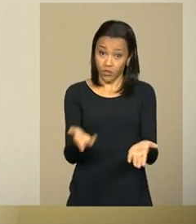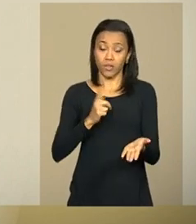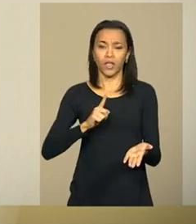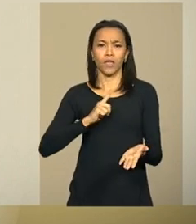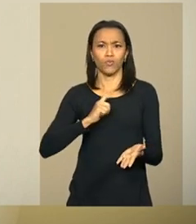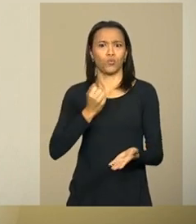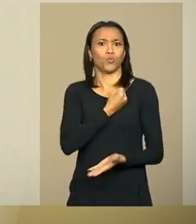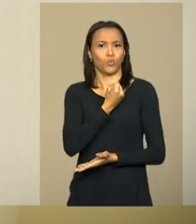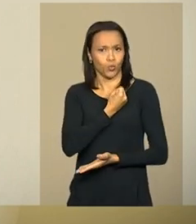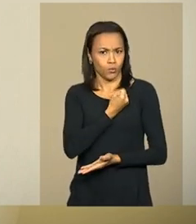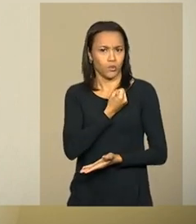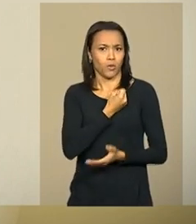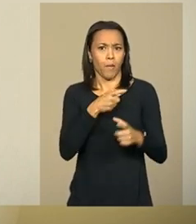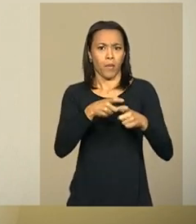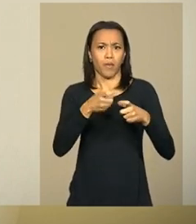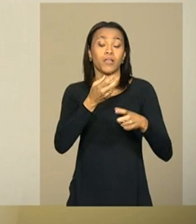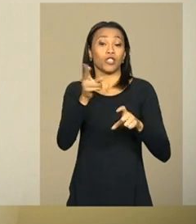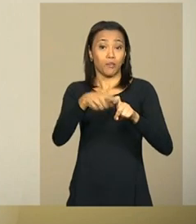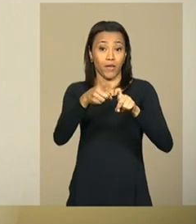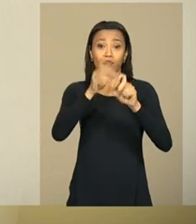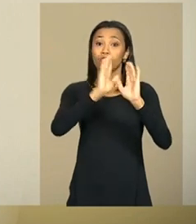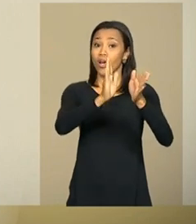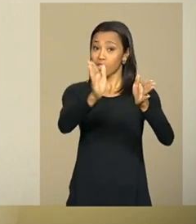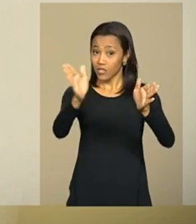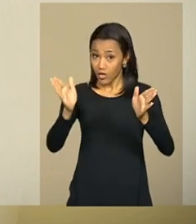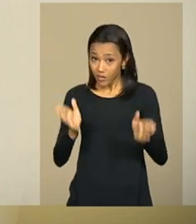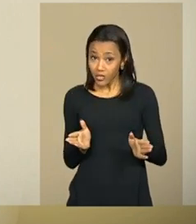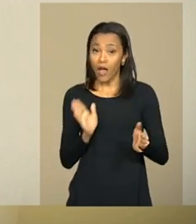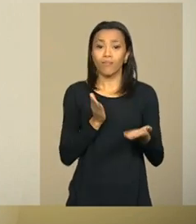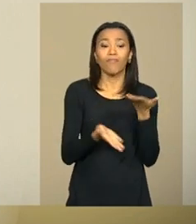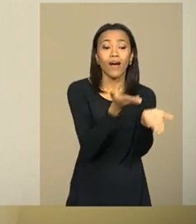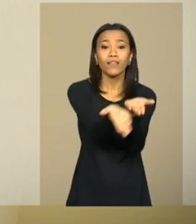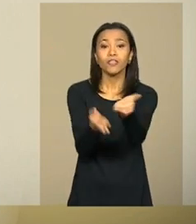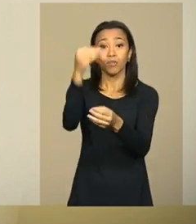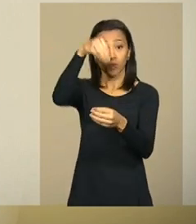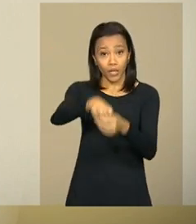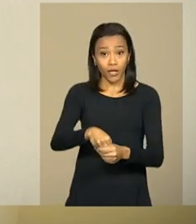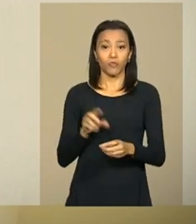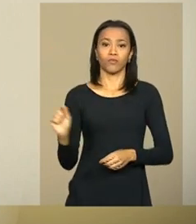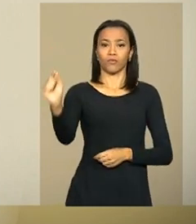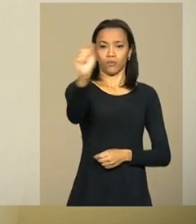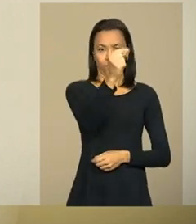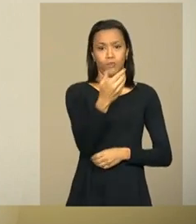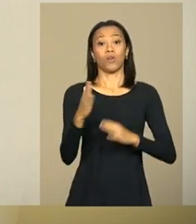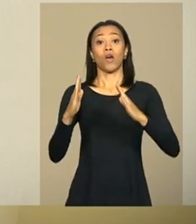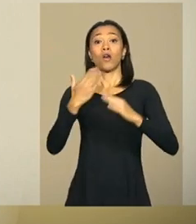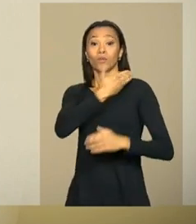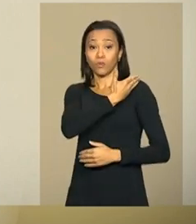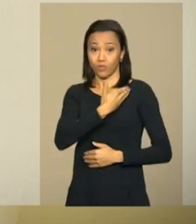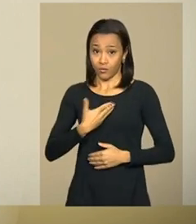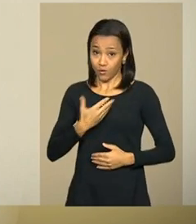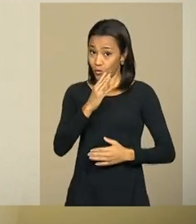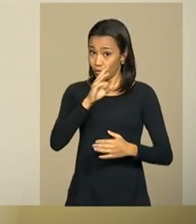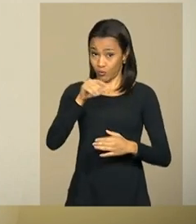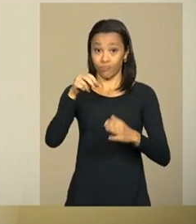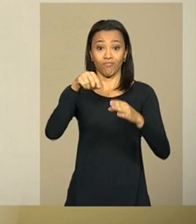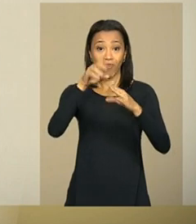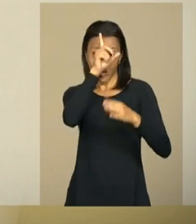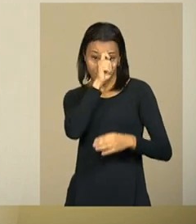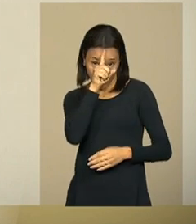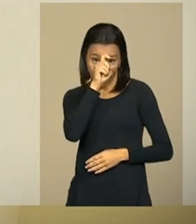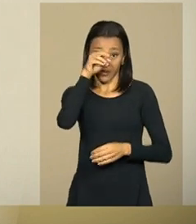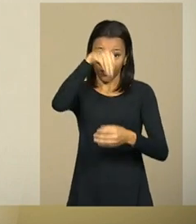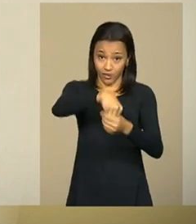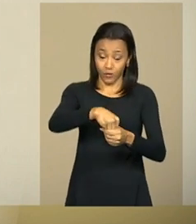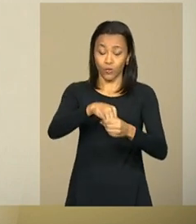número de médicos fazendo atendimento da população na Rede Pública de saúde o nosso SUS nós sabemos que os